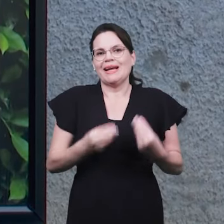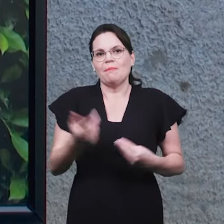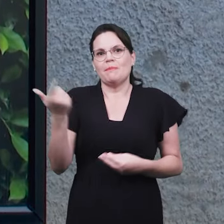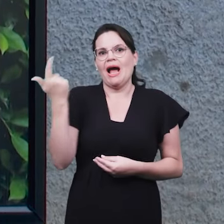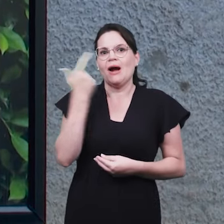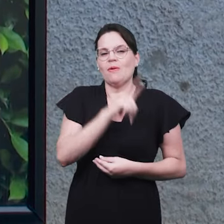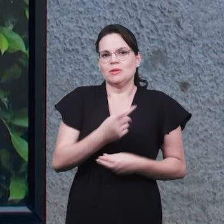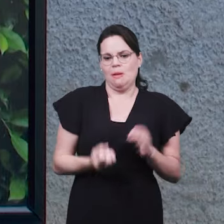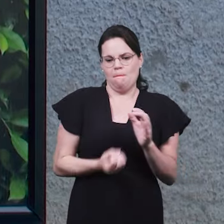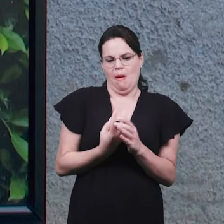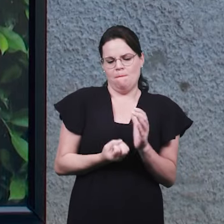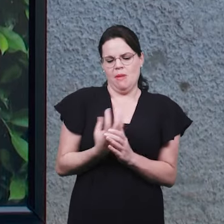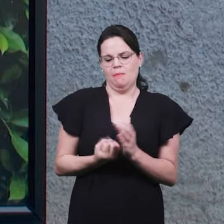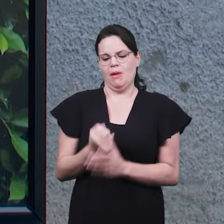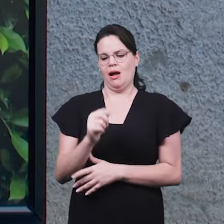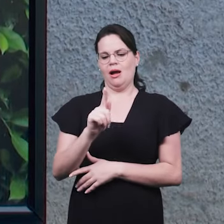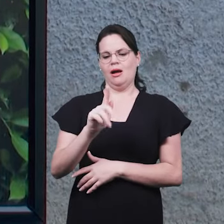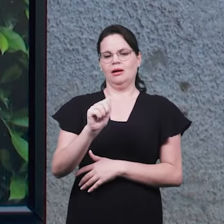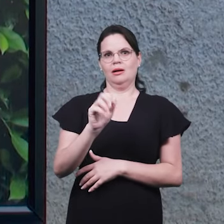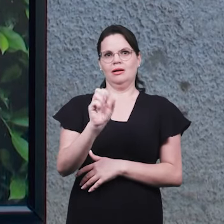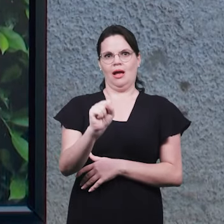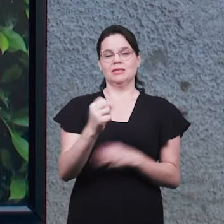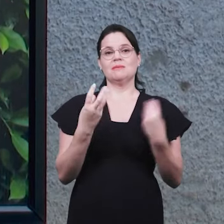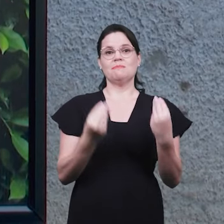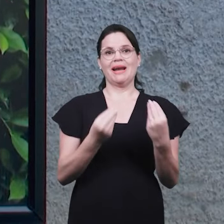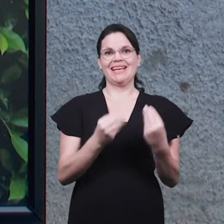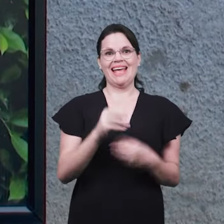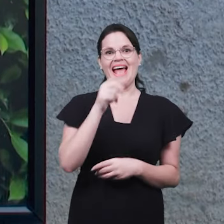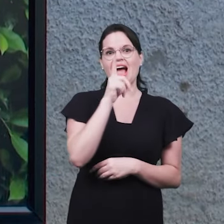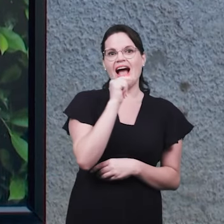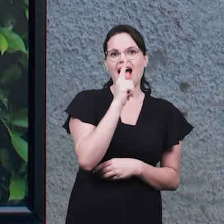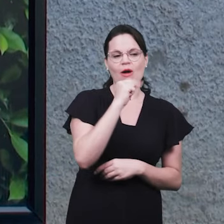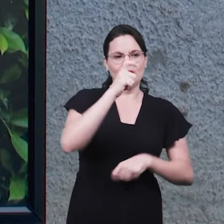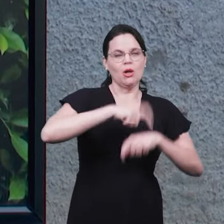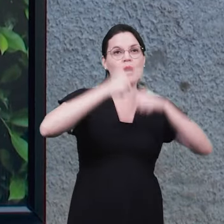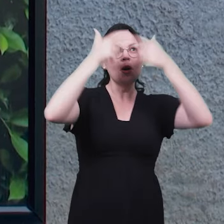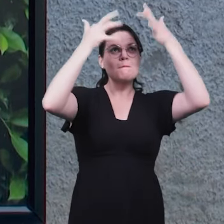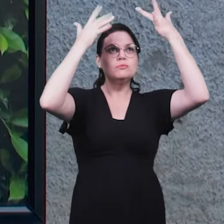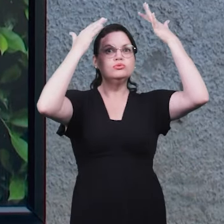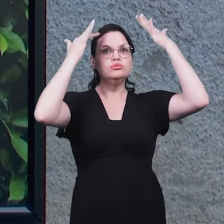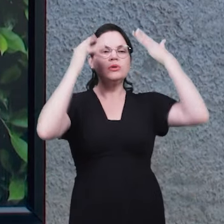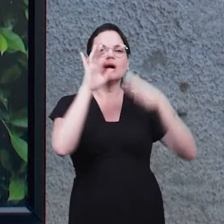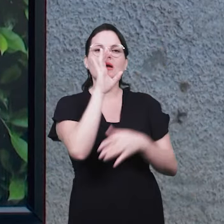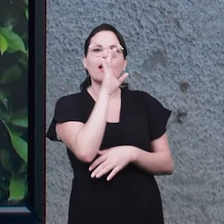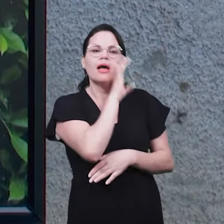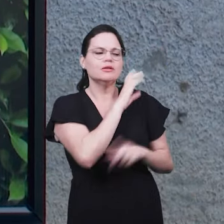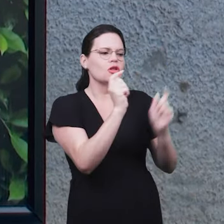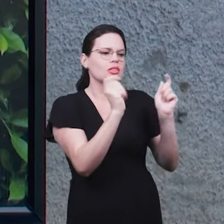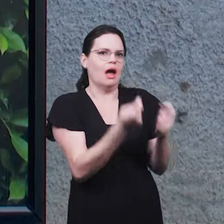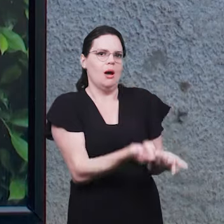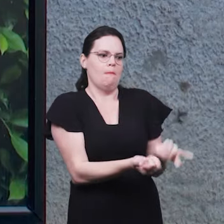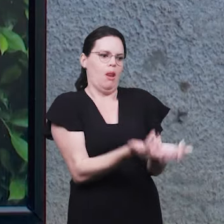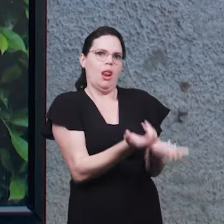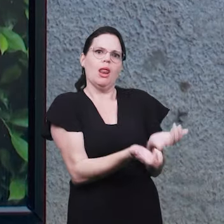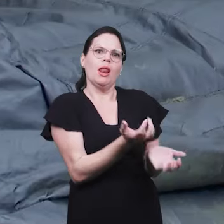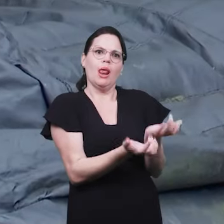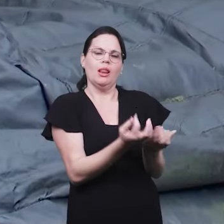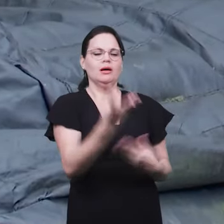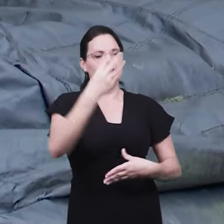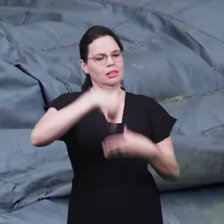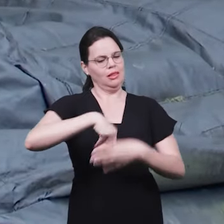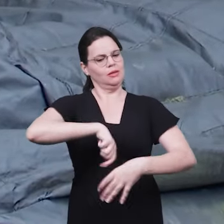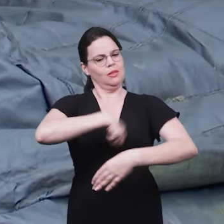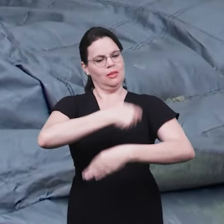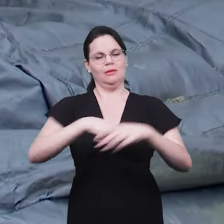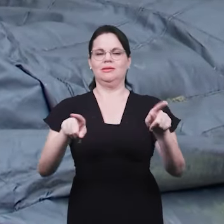Num primeiro momento, para utilização para aquecer água, para diversas finalidades aqui, quem sabe até para ser utilizado na cozinha. Ele